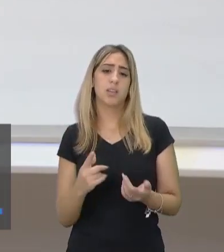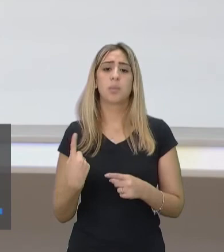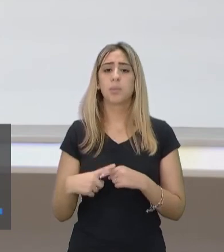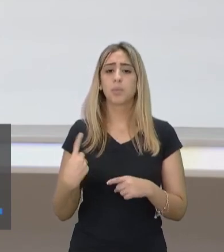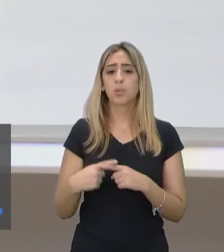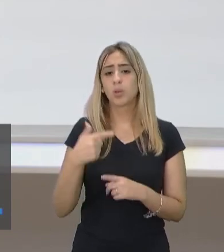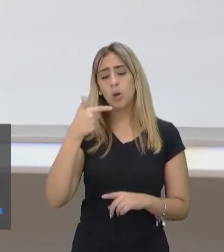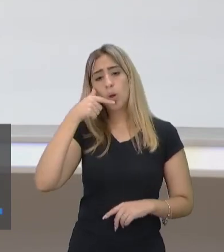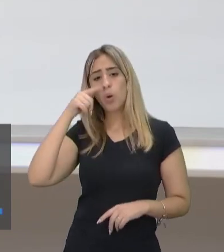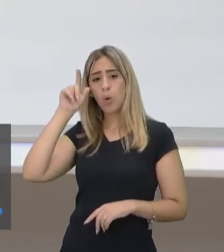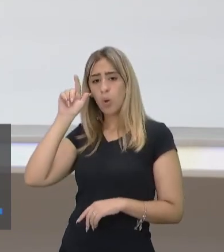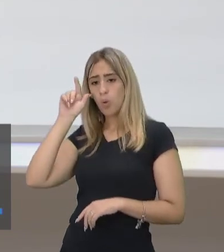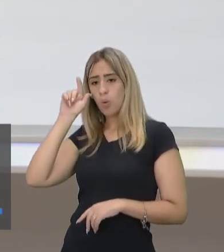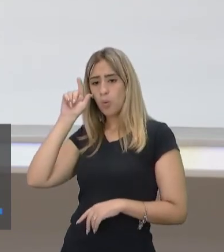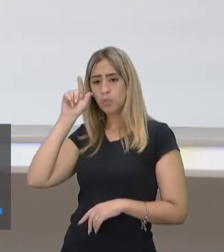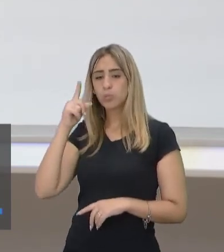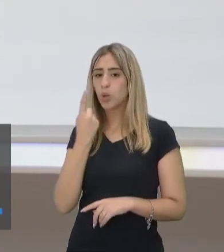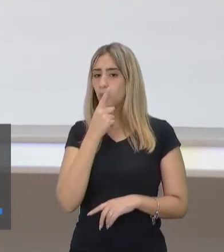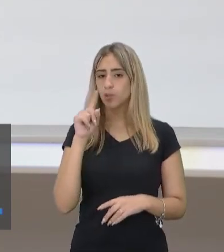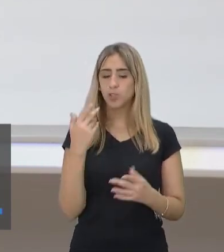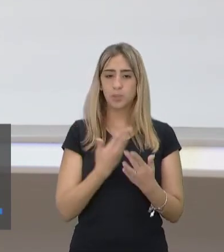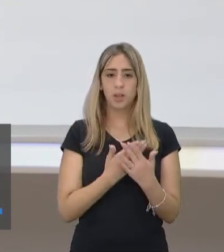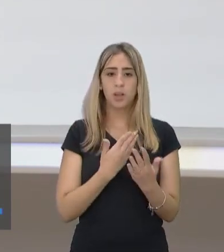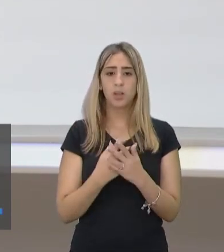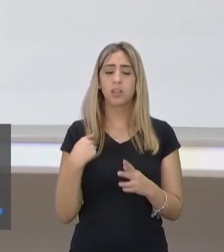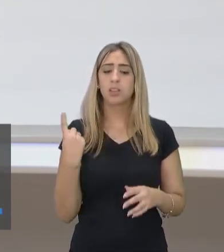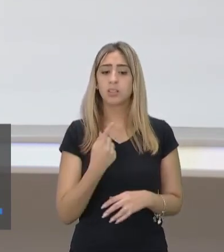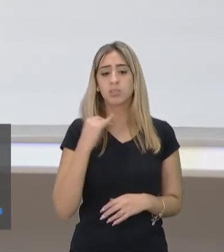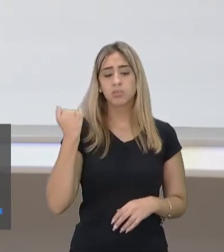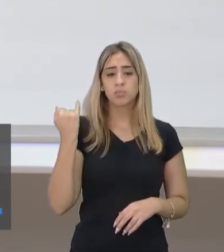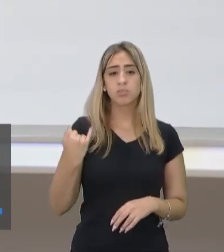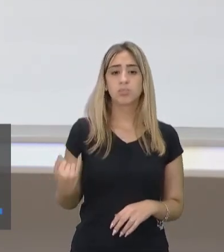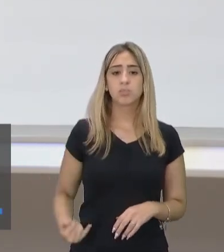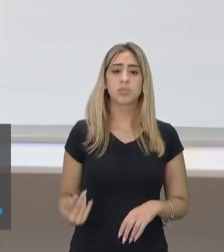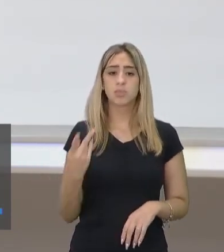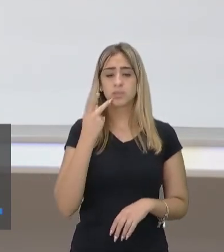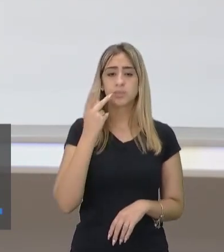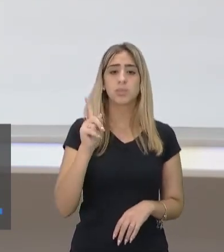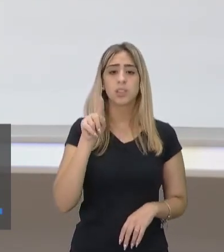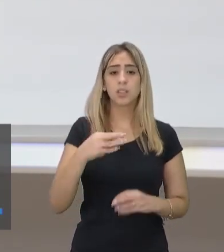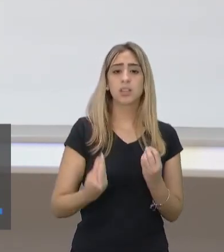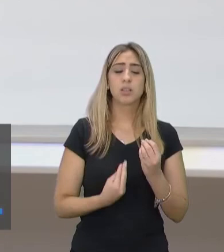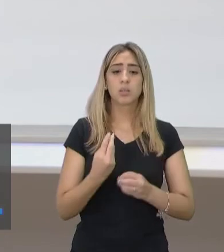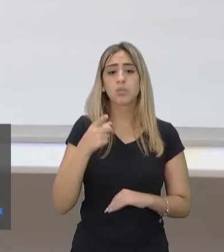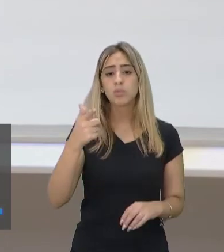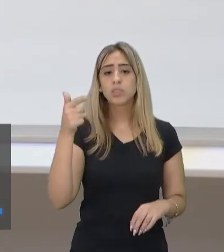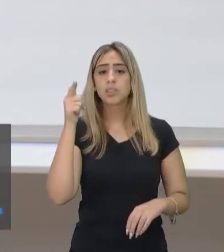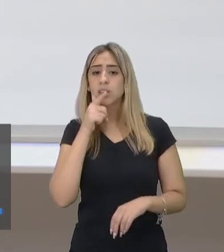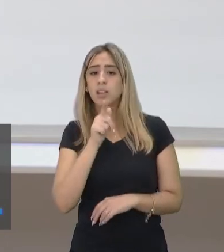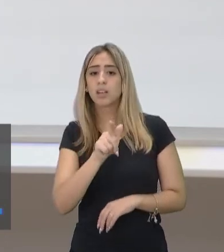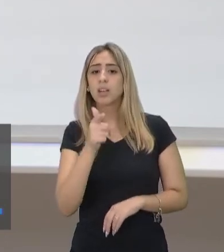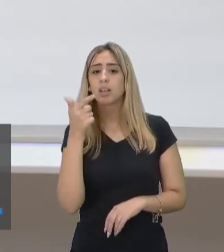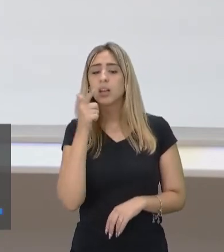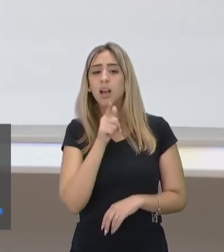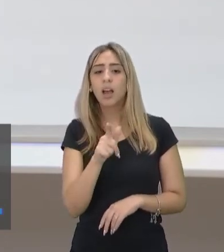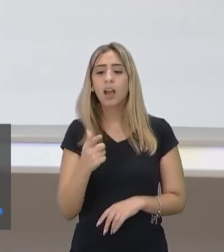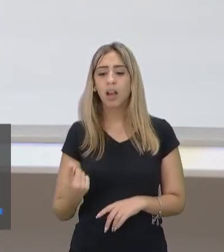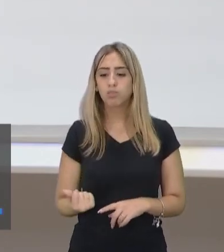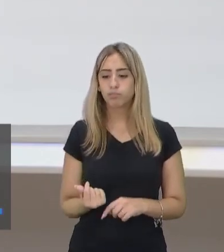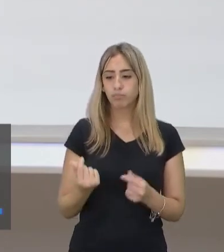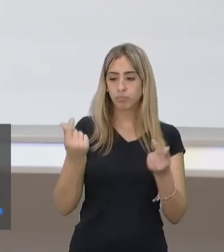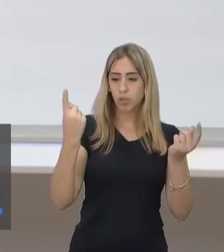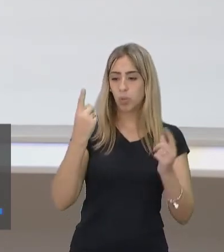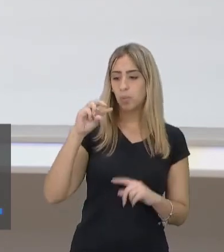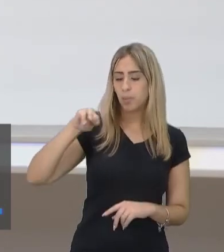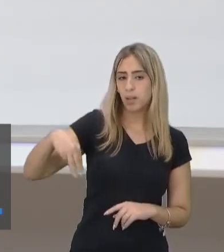Porque na última aula, a Janaína falou assim, que é como você ganhar na loteria, você ganhou R$1 milhão, mas você